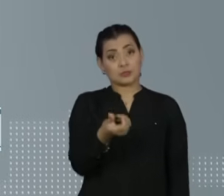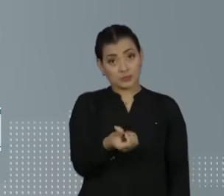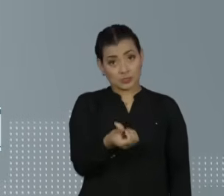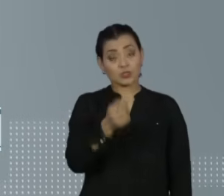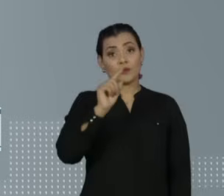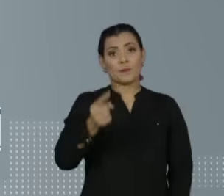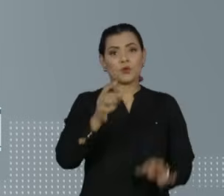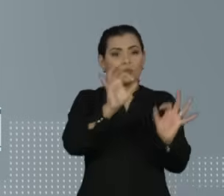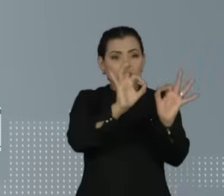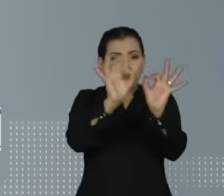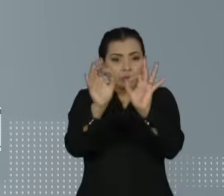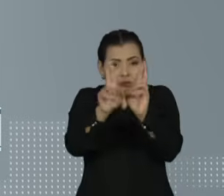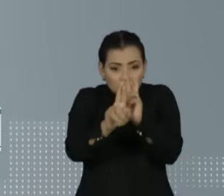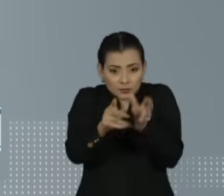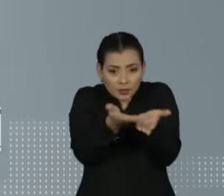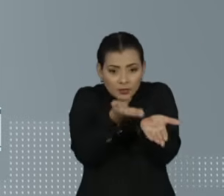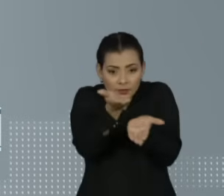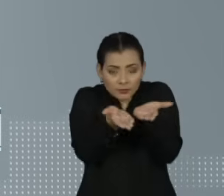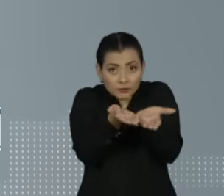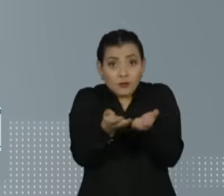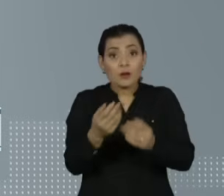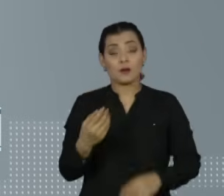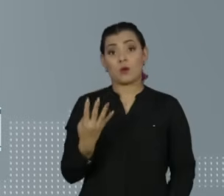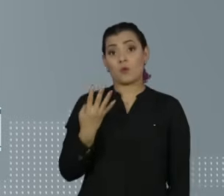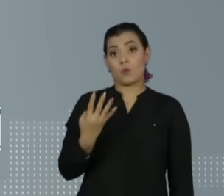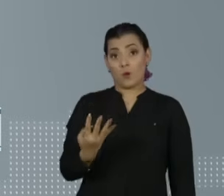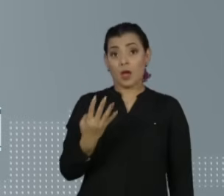em acompanhamento e